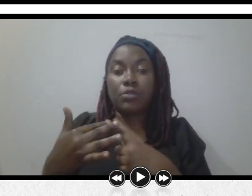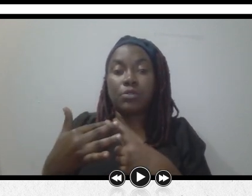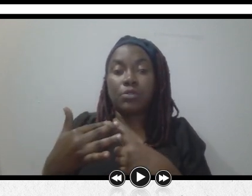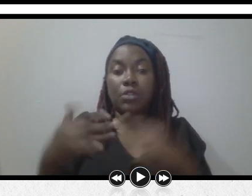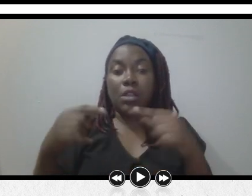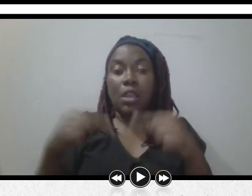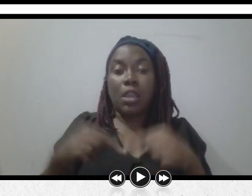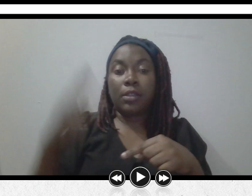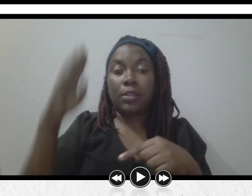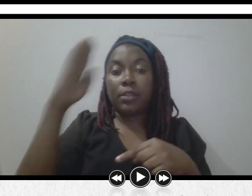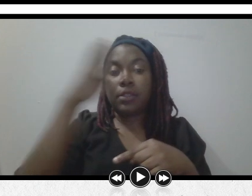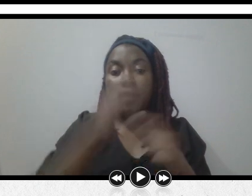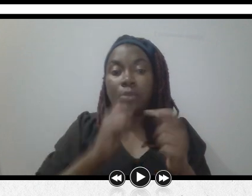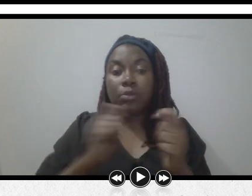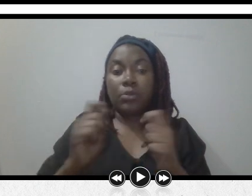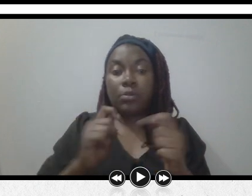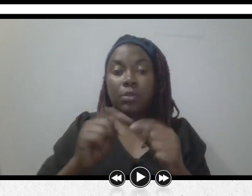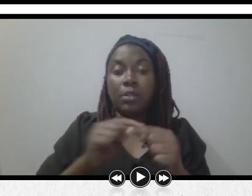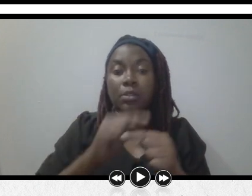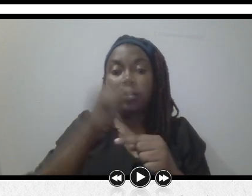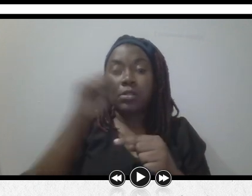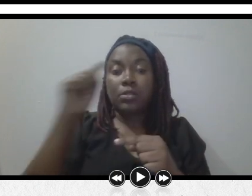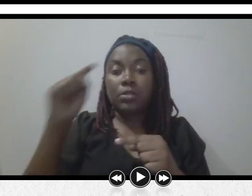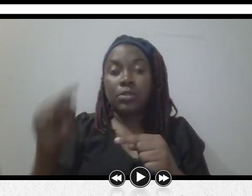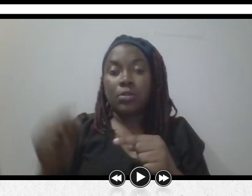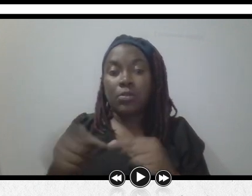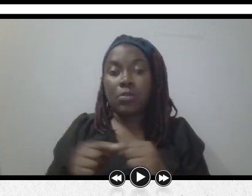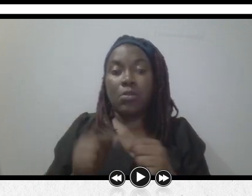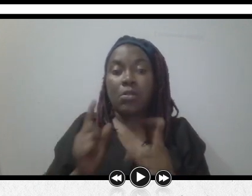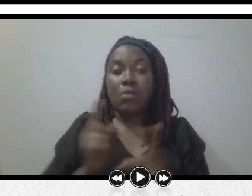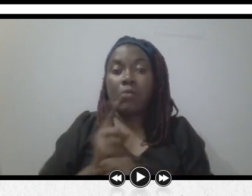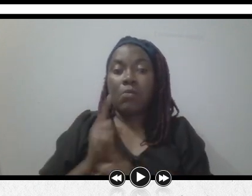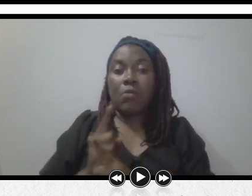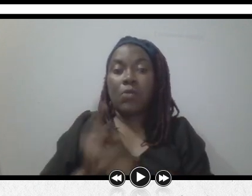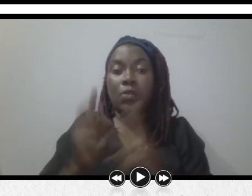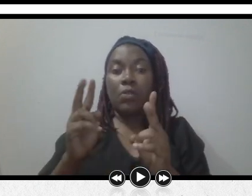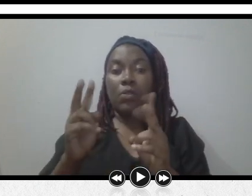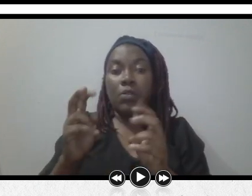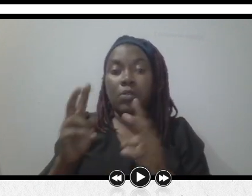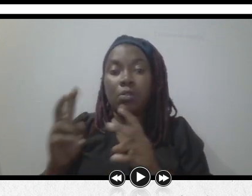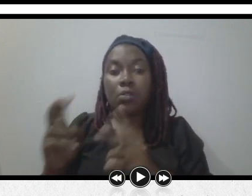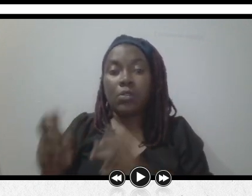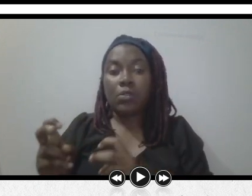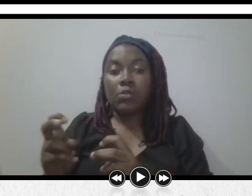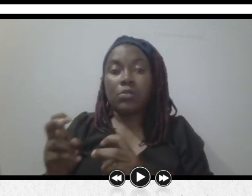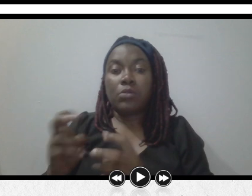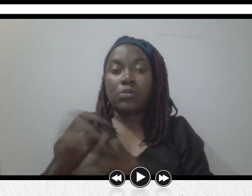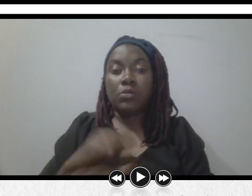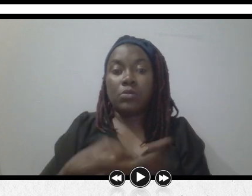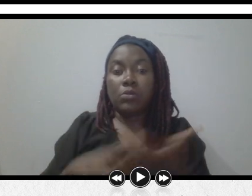para a sociedade. Aqui no Brasil, a economia circular tem esbarrado em questões fiscais e regulatórias